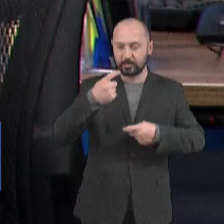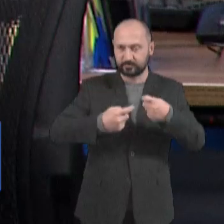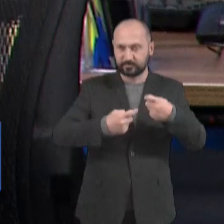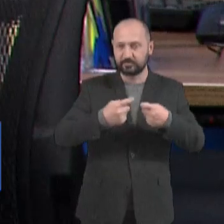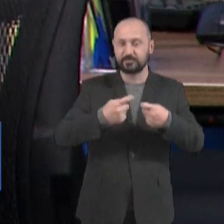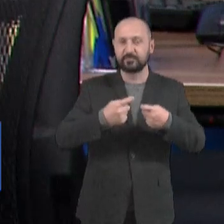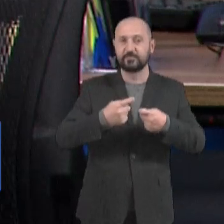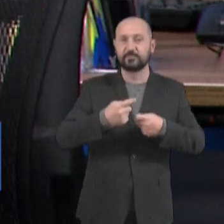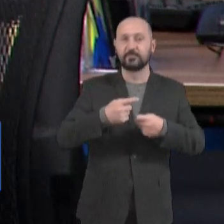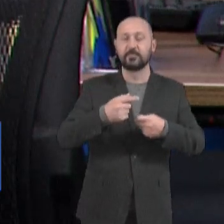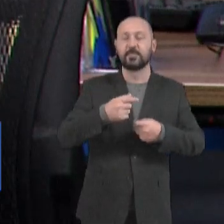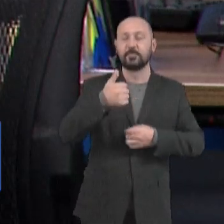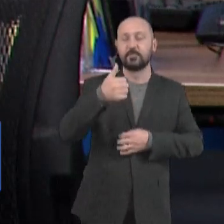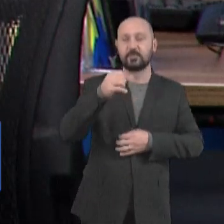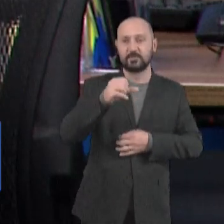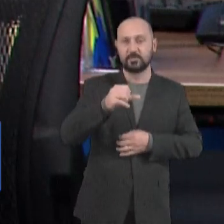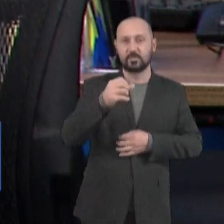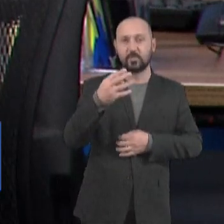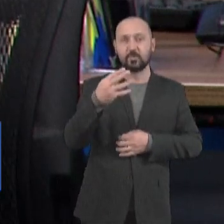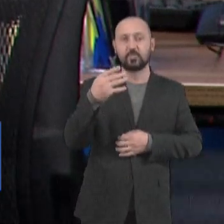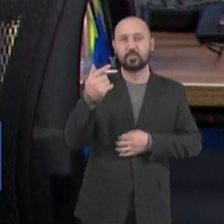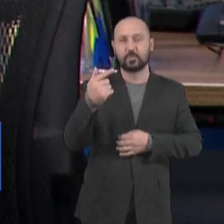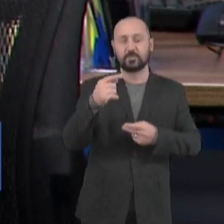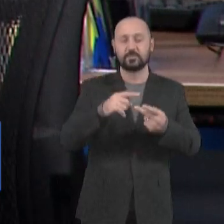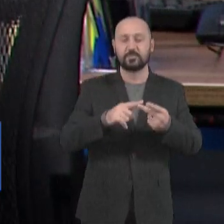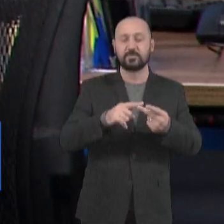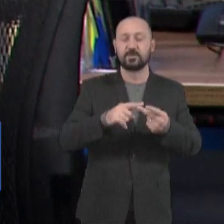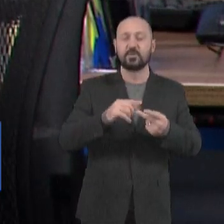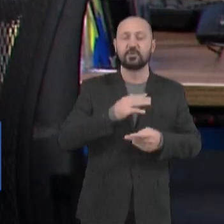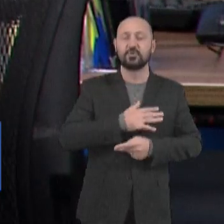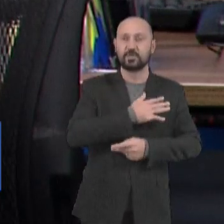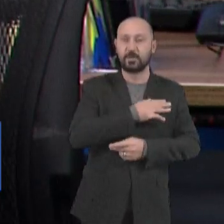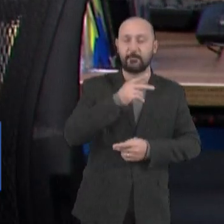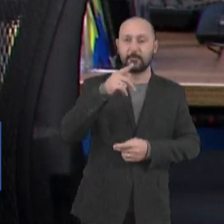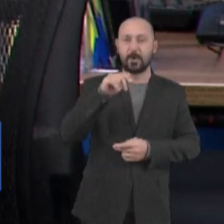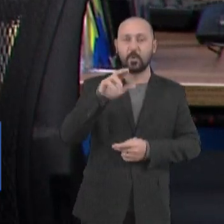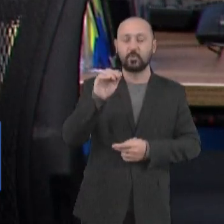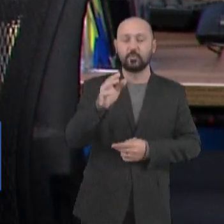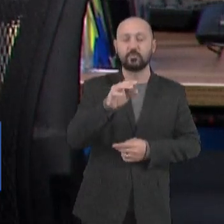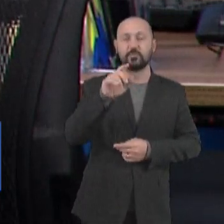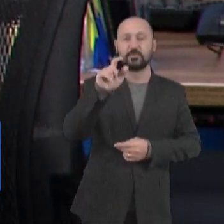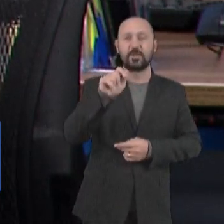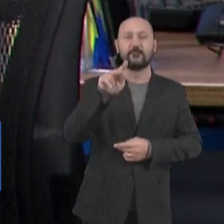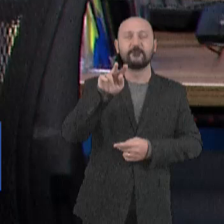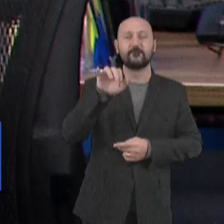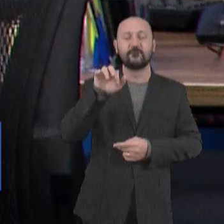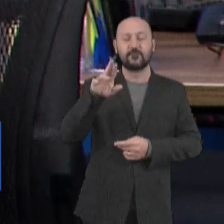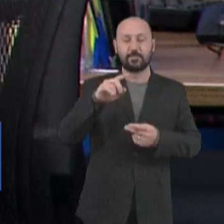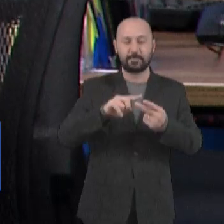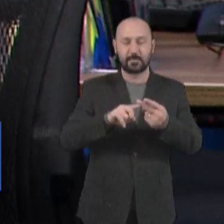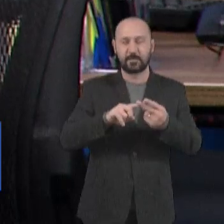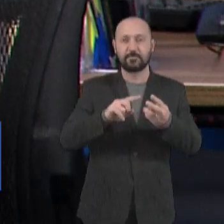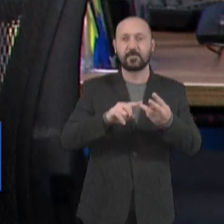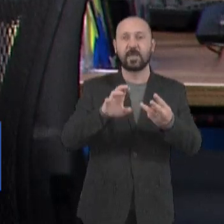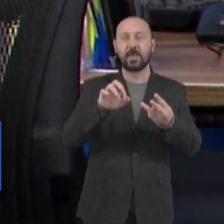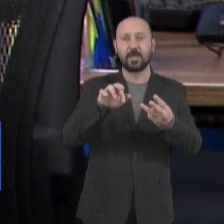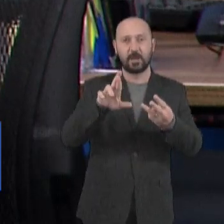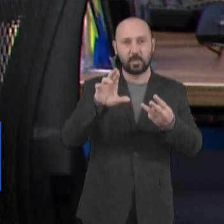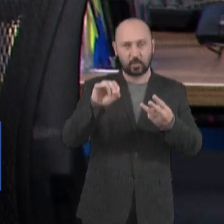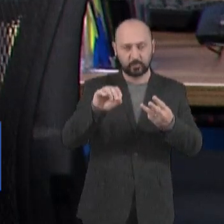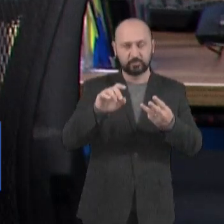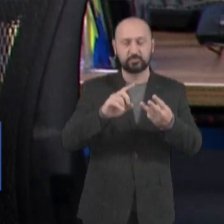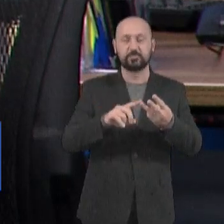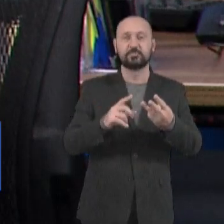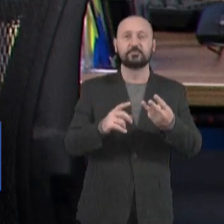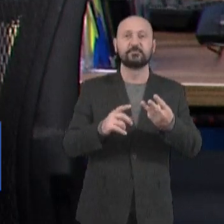em 1942, o general Paulo Xavier também, o general Érico da Fonseca Moraes,